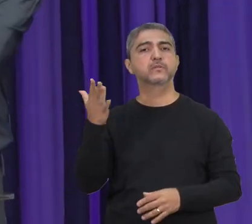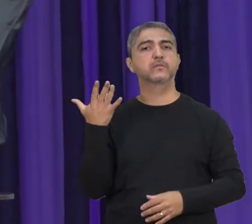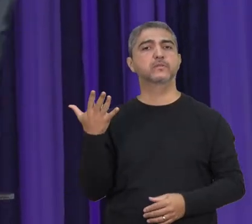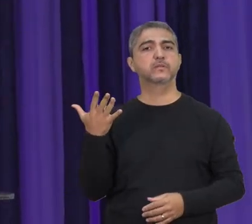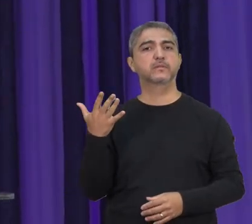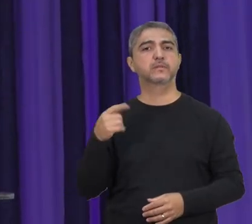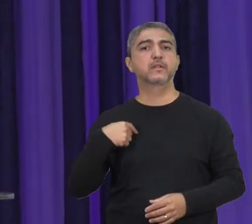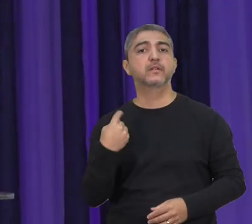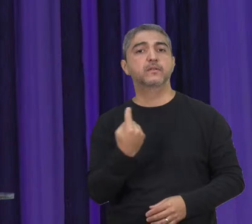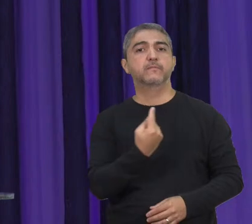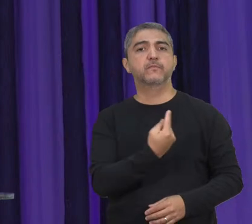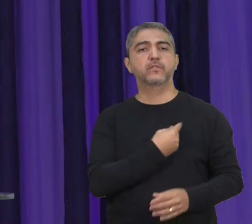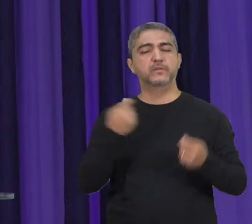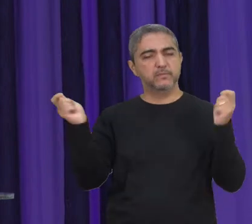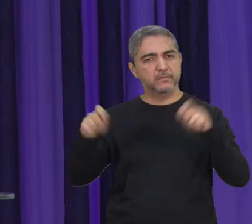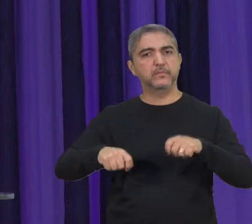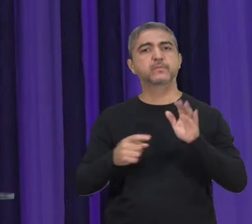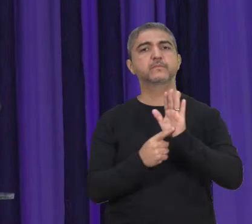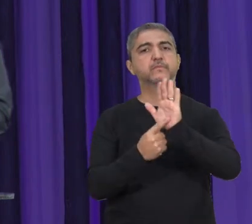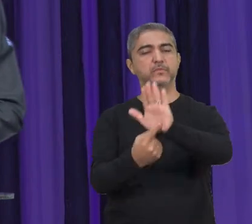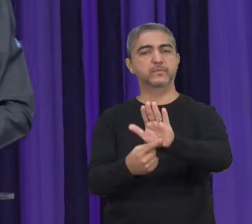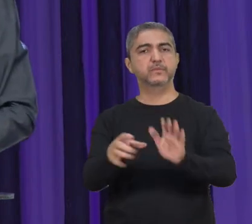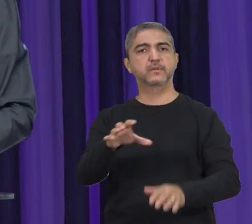a motivação de amar.